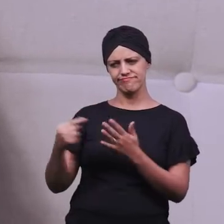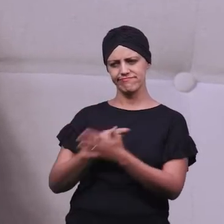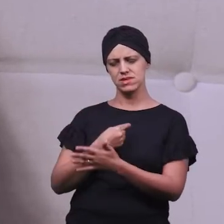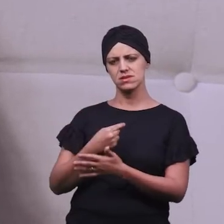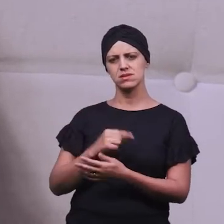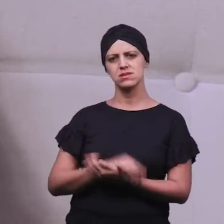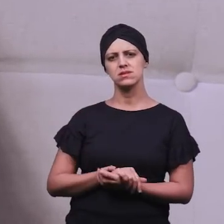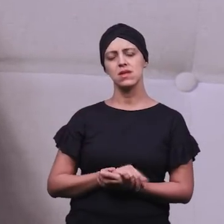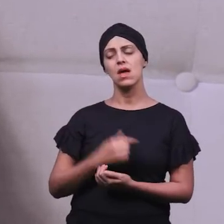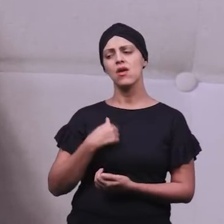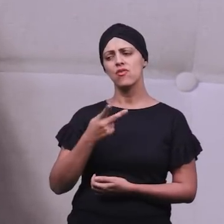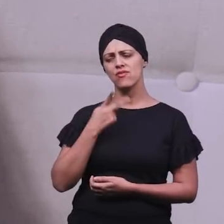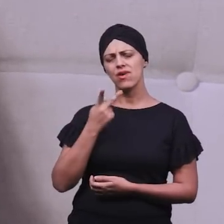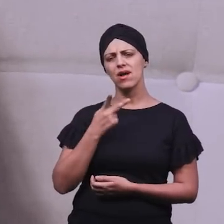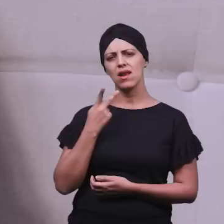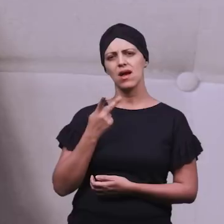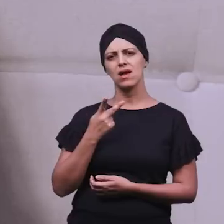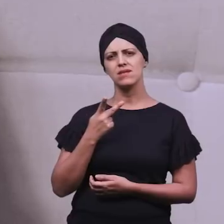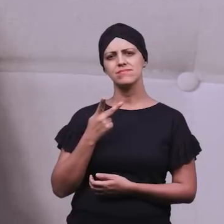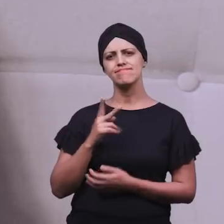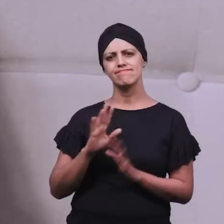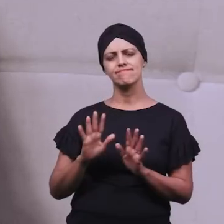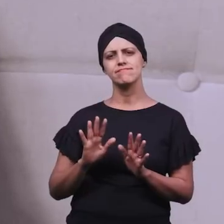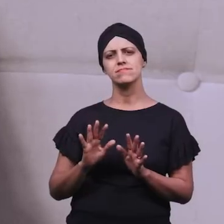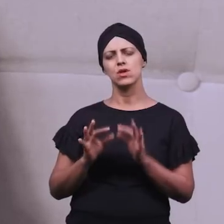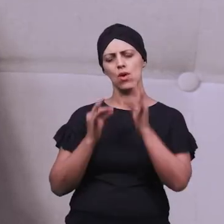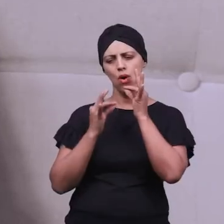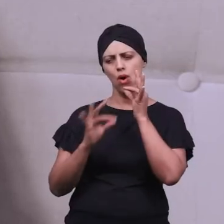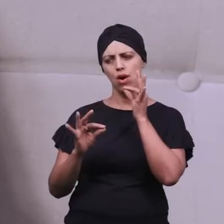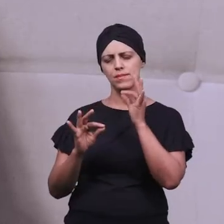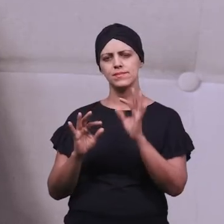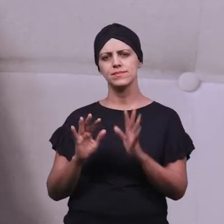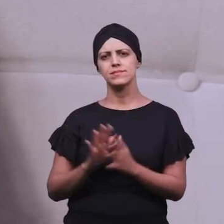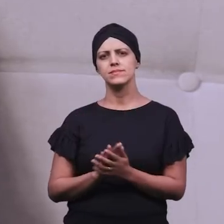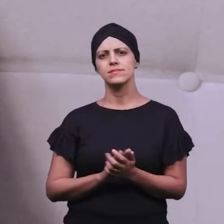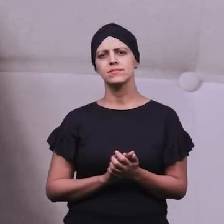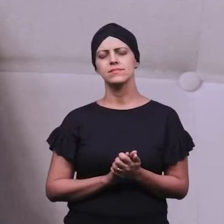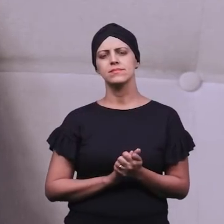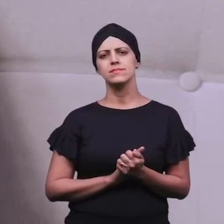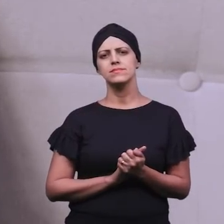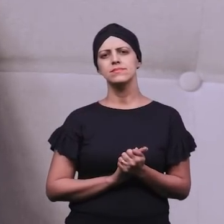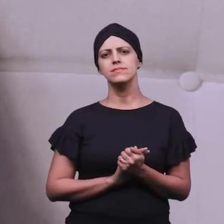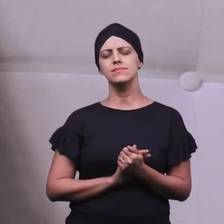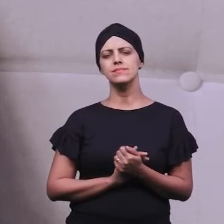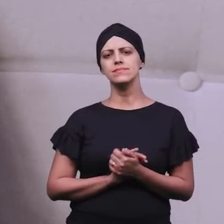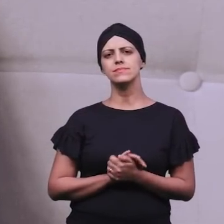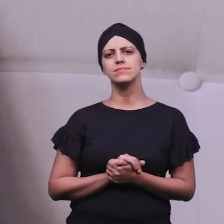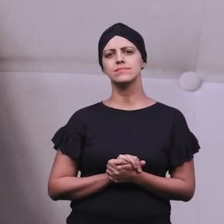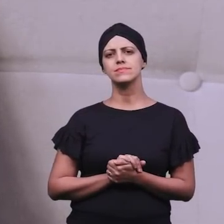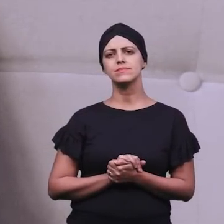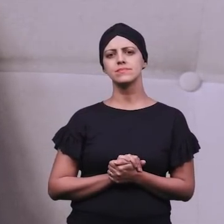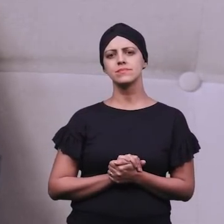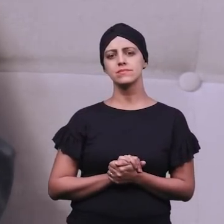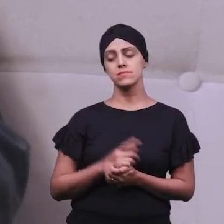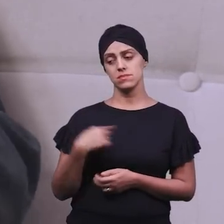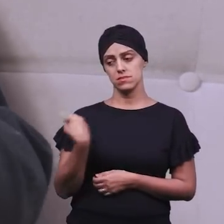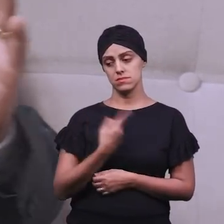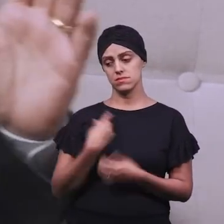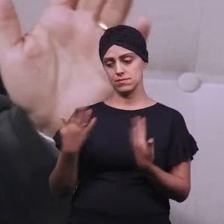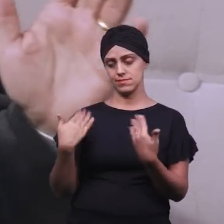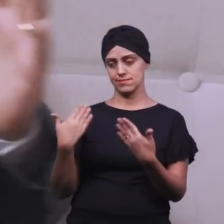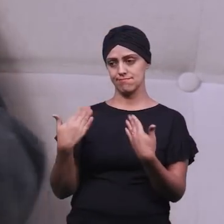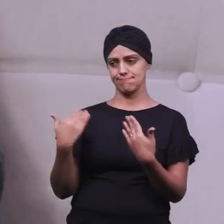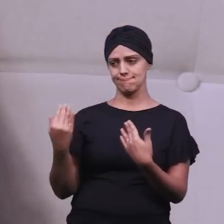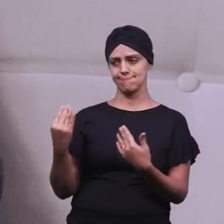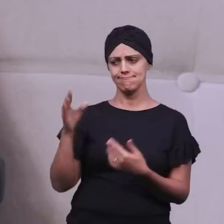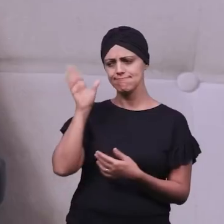responder a sua pergunta propriamente dita, eu gostaria de fazer um comentário. E conforme o início da